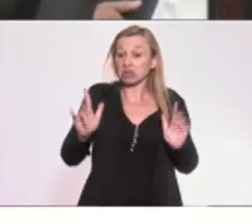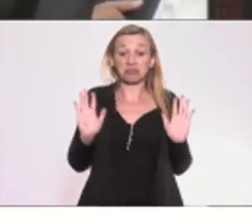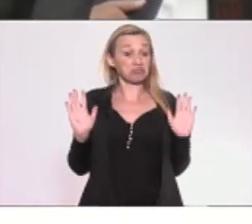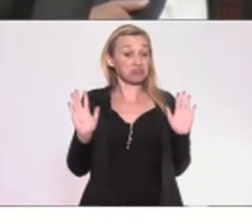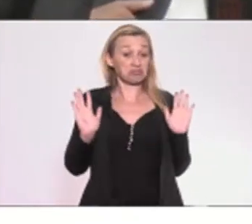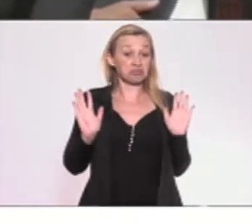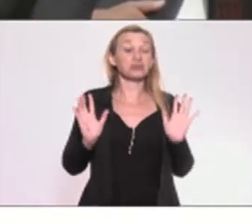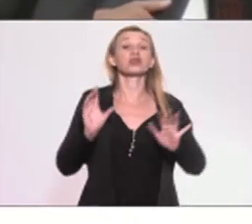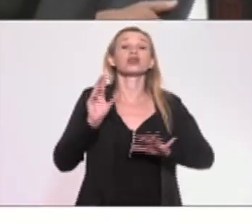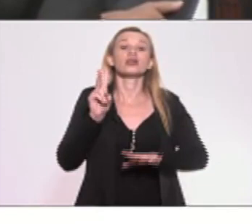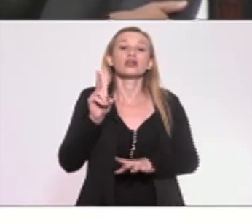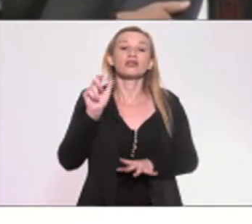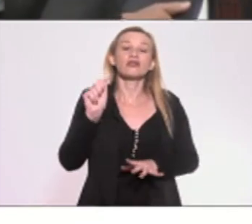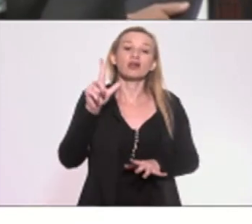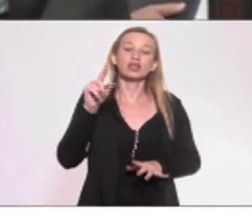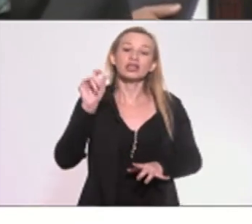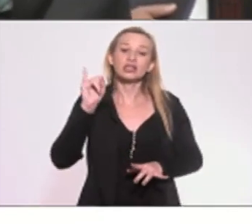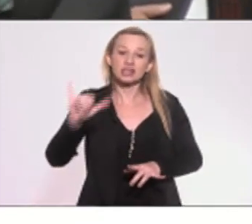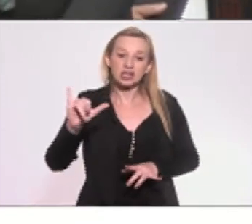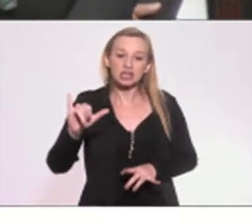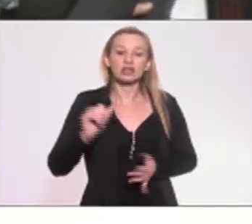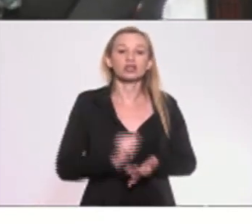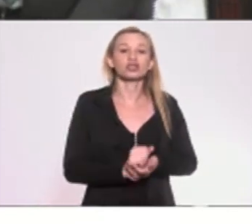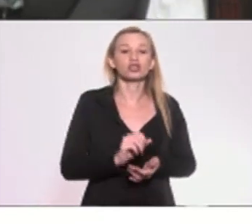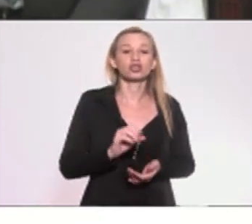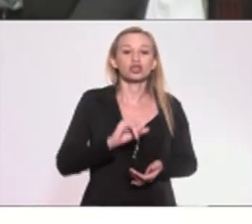delegado Valdeci, Jorge Felipe,